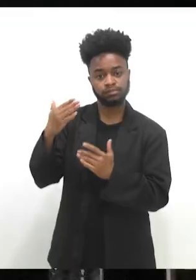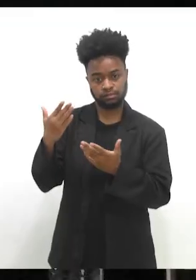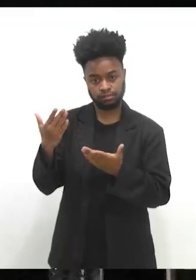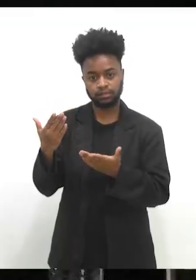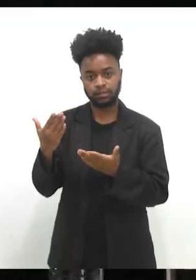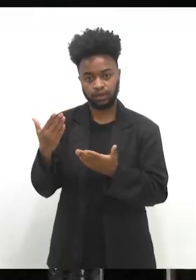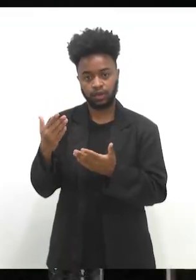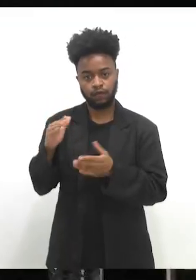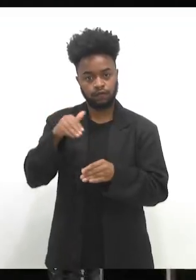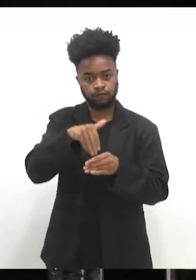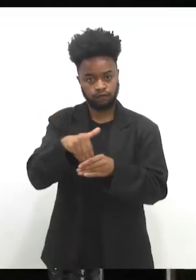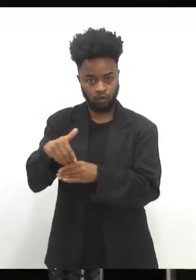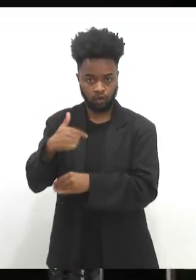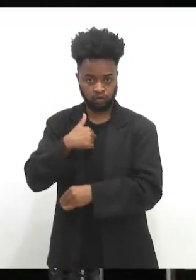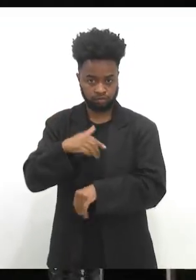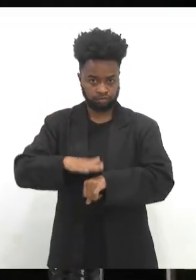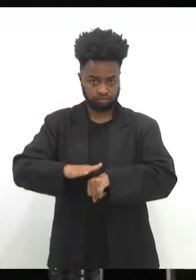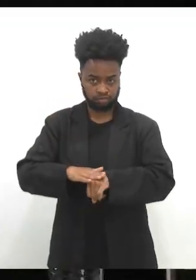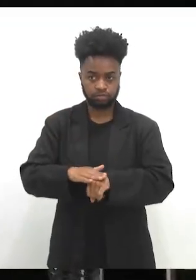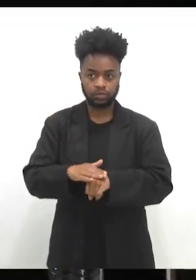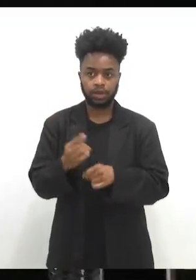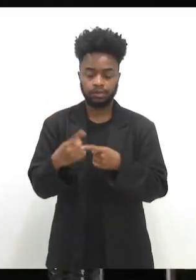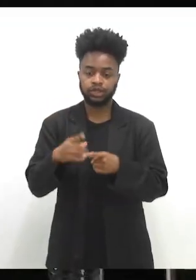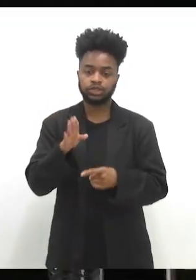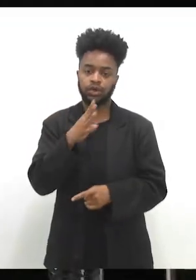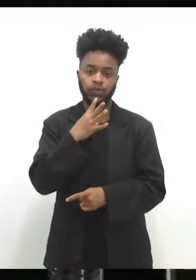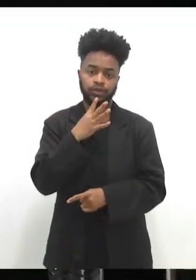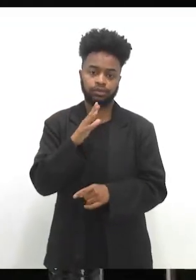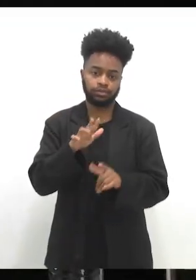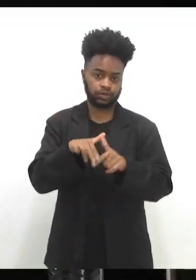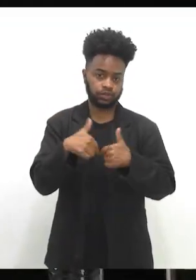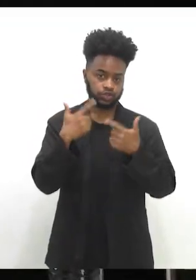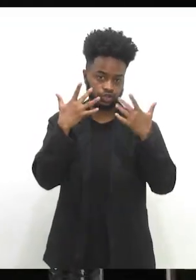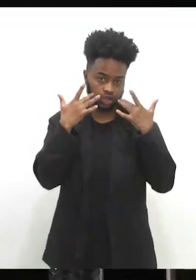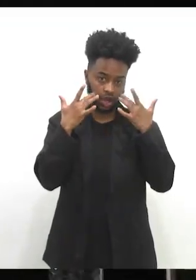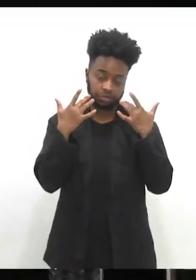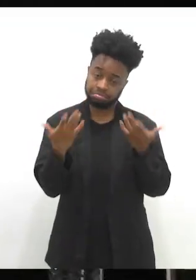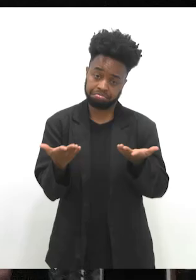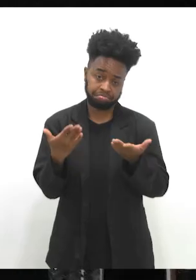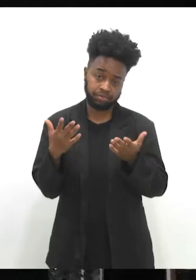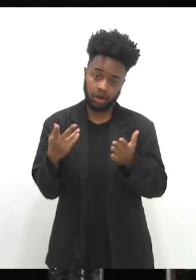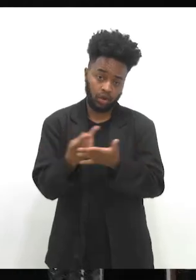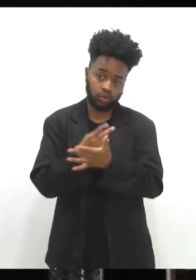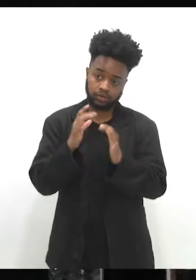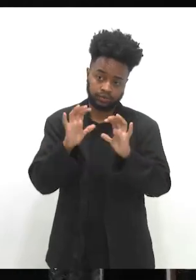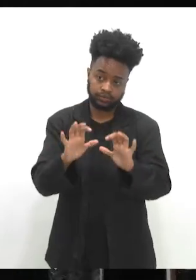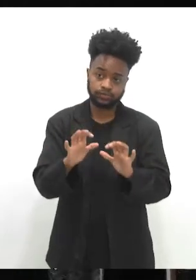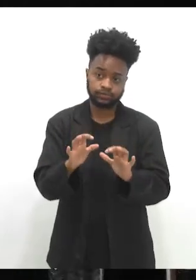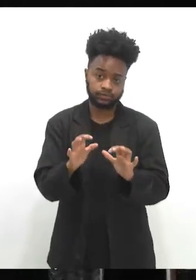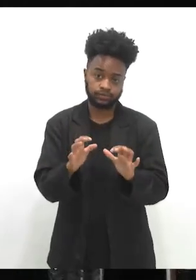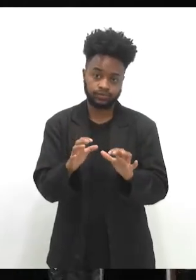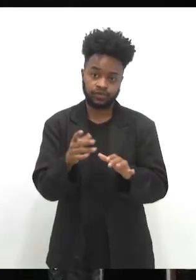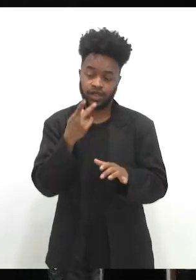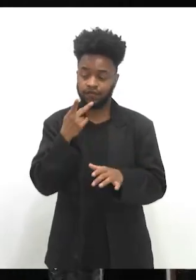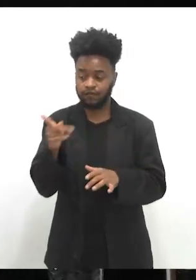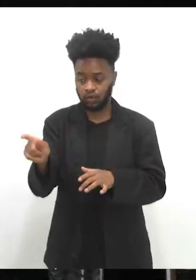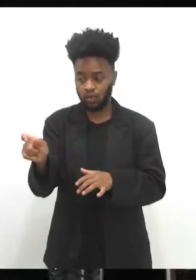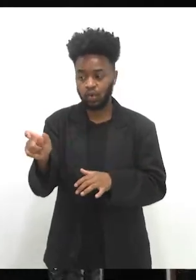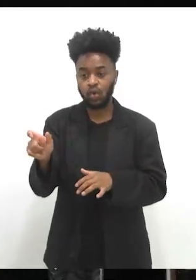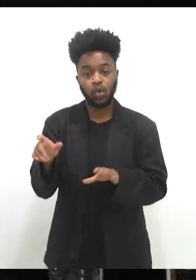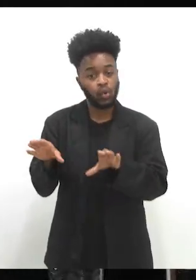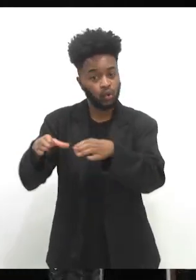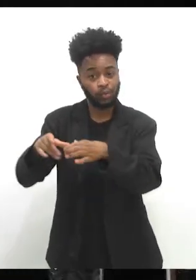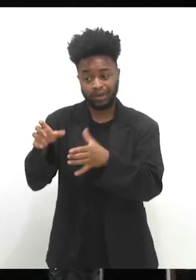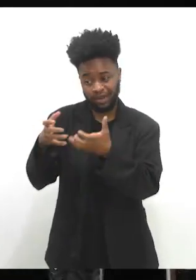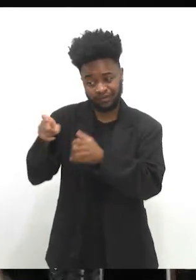nesse sentido de votos mesmo, assim, muita gente já me conhecia no teatro. E aí foi isso. Na hora, claro, olha, o coro te quer. Eu falei,